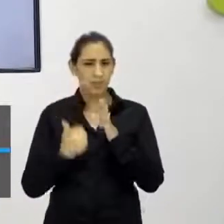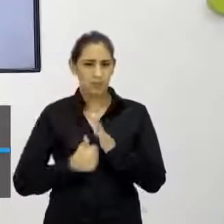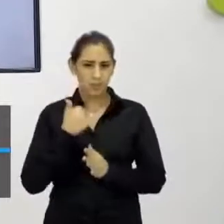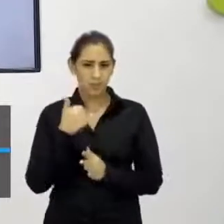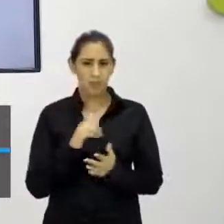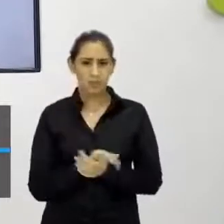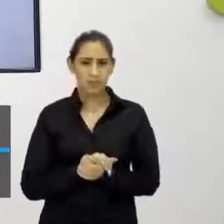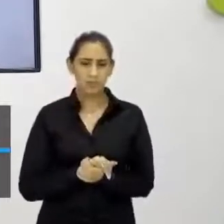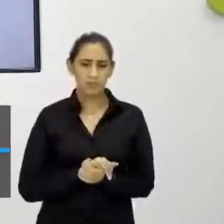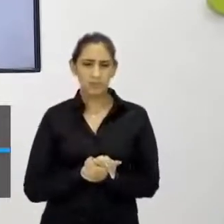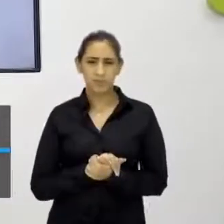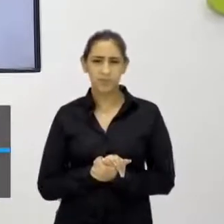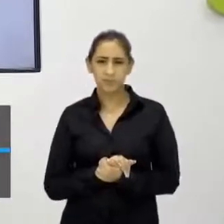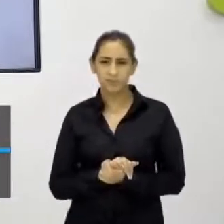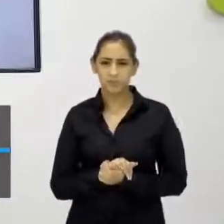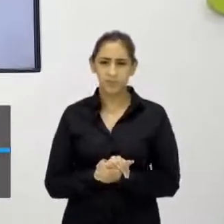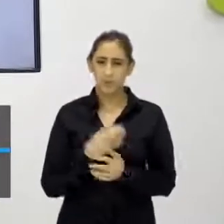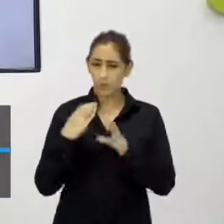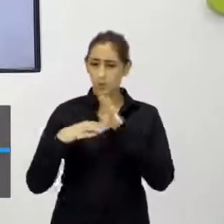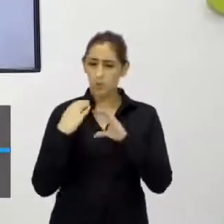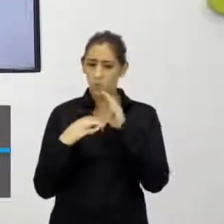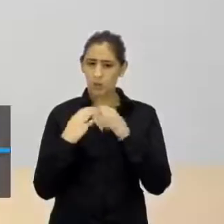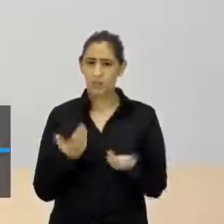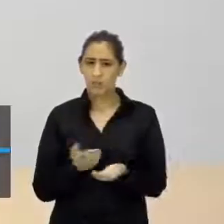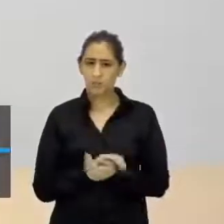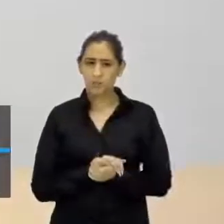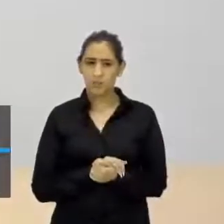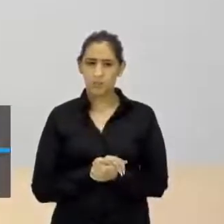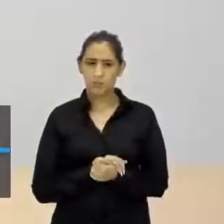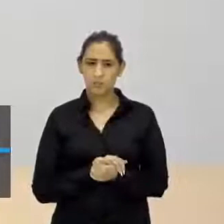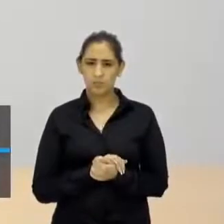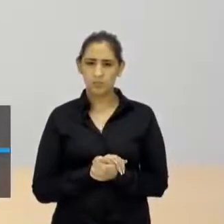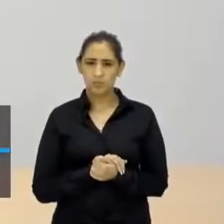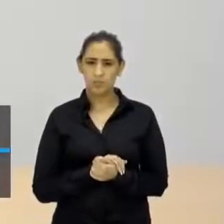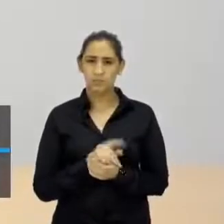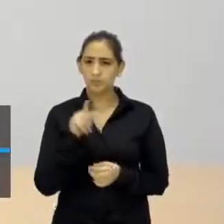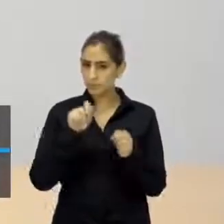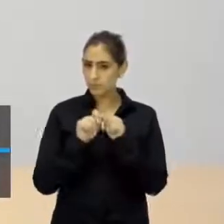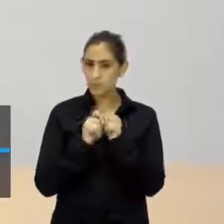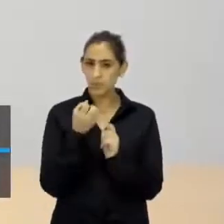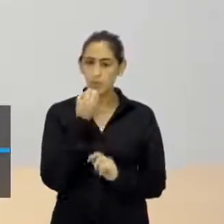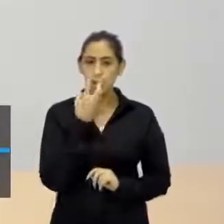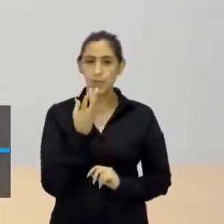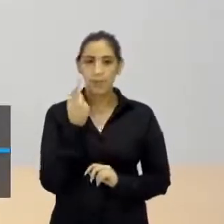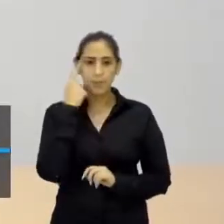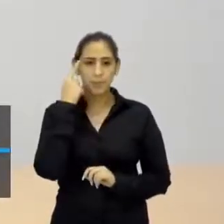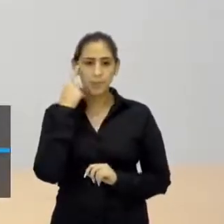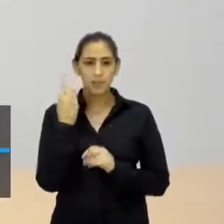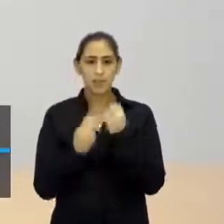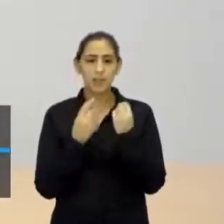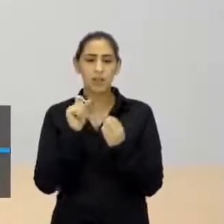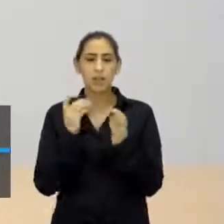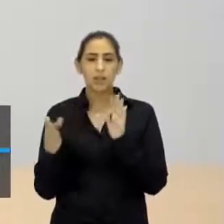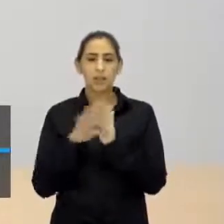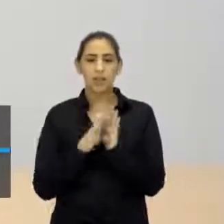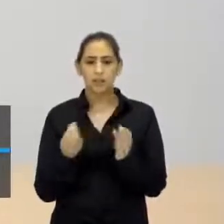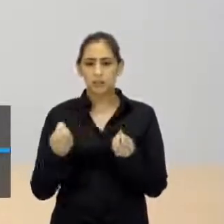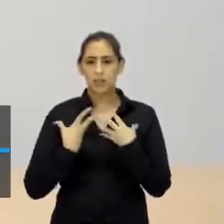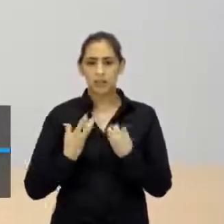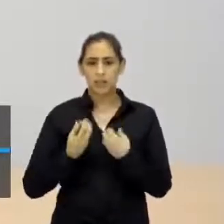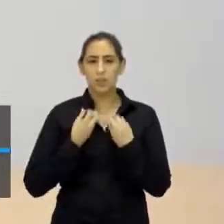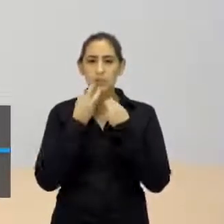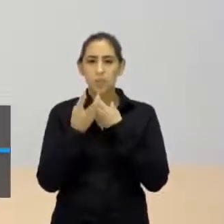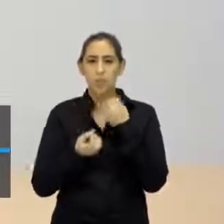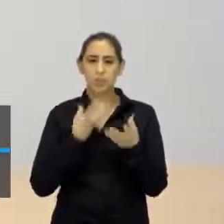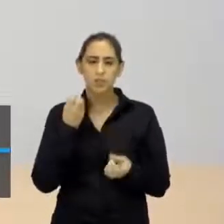olha, um dos problemas quando envolve comunicação. Não, mas acho que é muito mais, né, Mauro, que você fez muito bem agora, e pensar em quem traz essa informação, quem